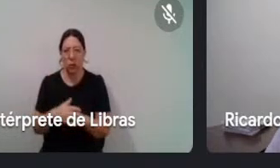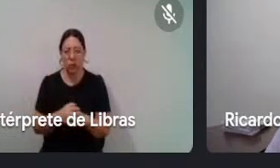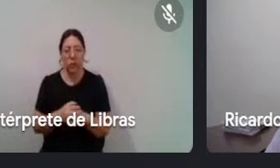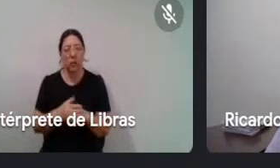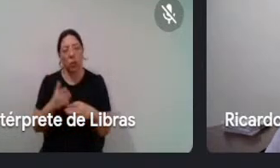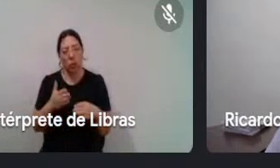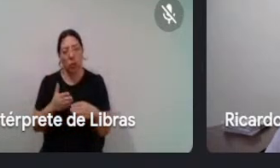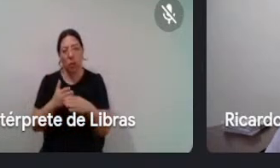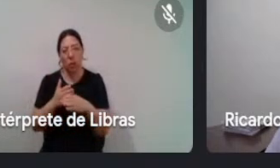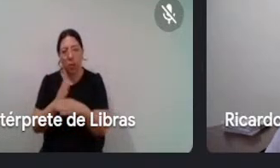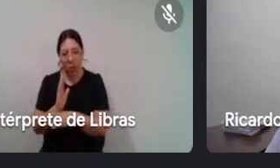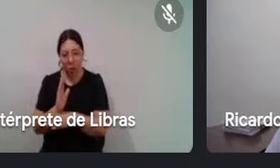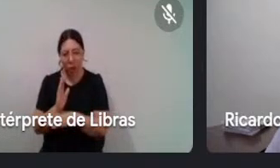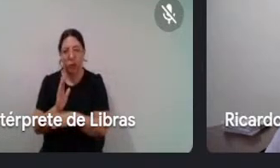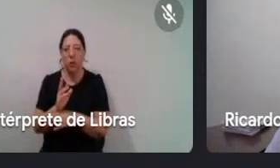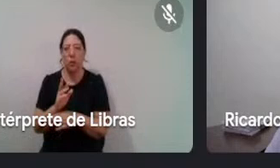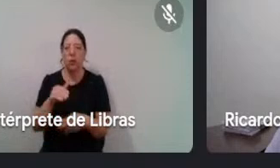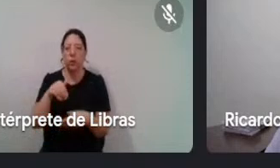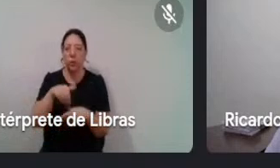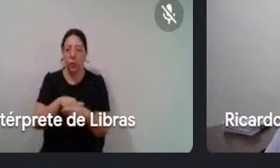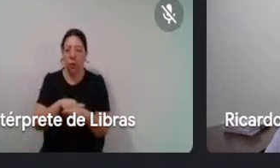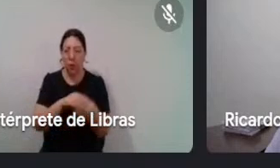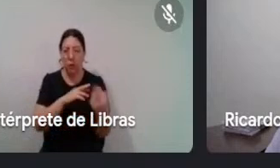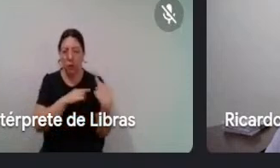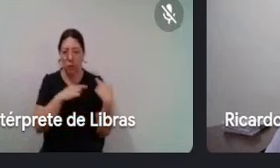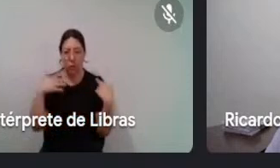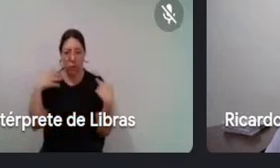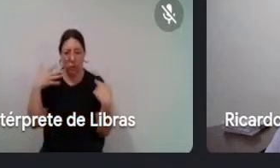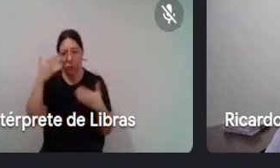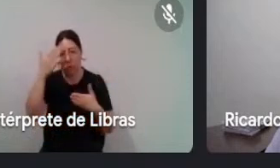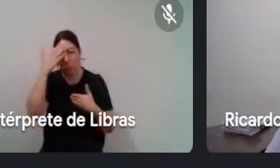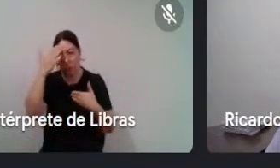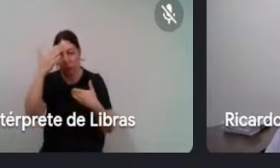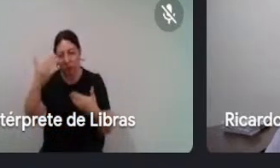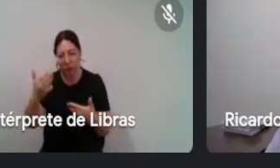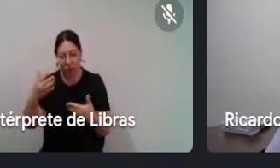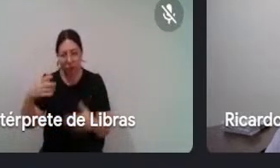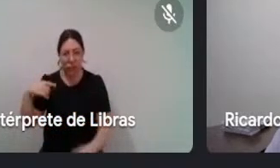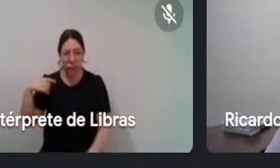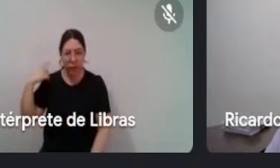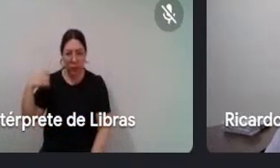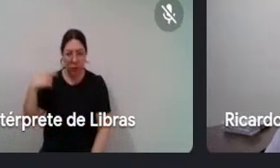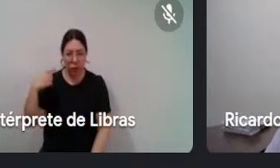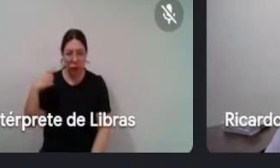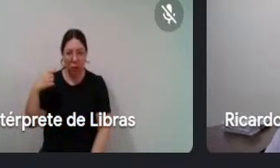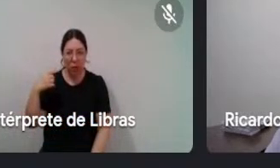do relator. Eu agradeço a presença do ilustre advogado neste julgamento,